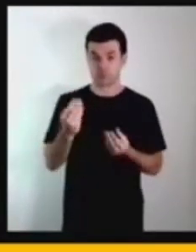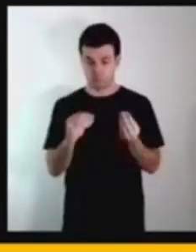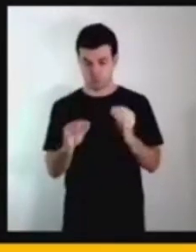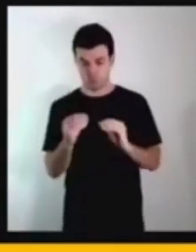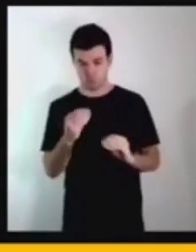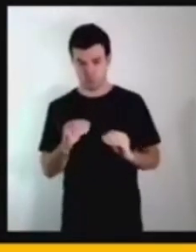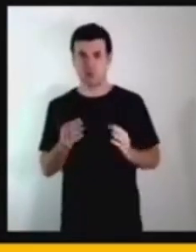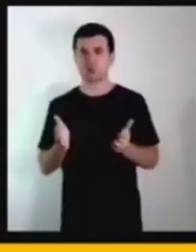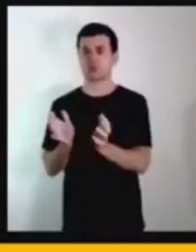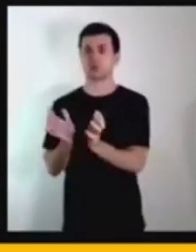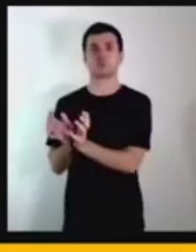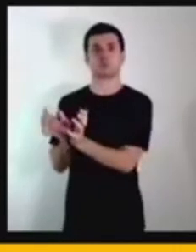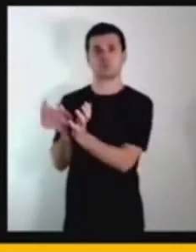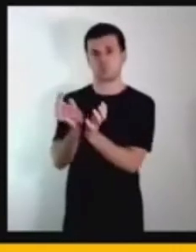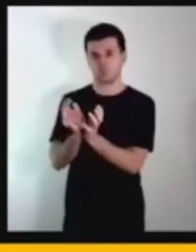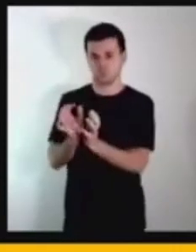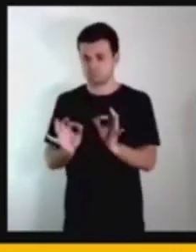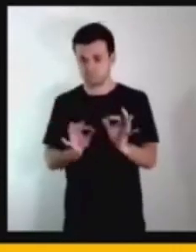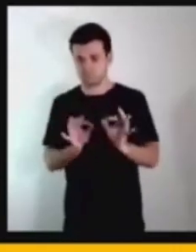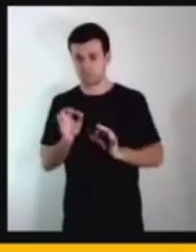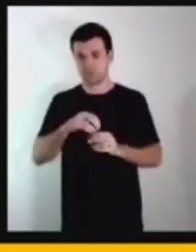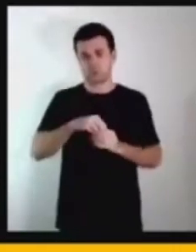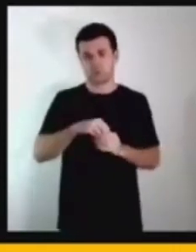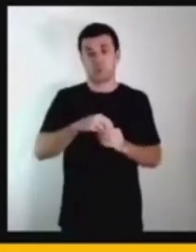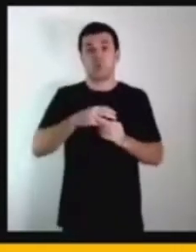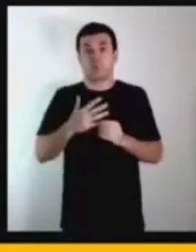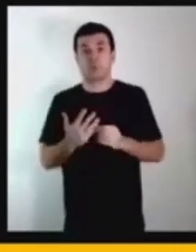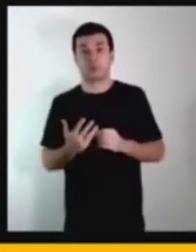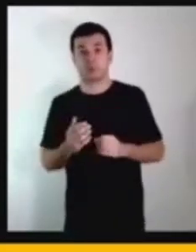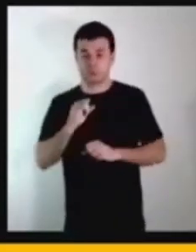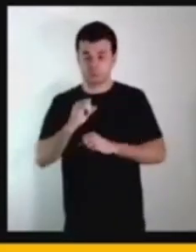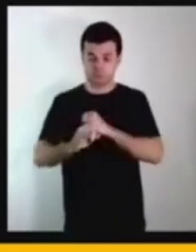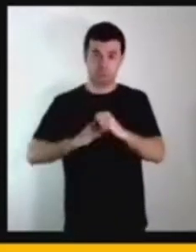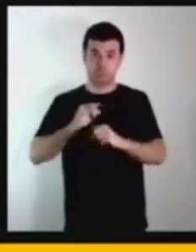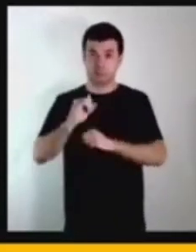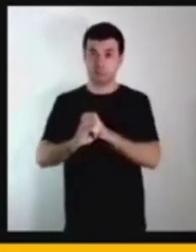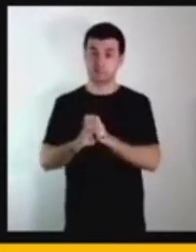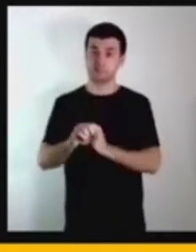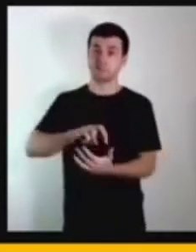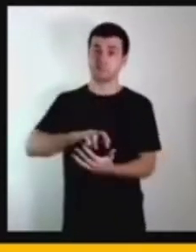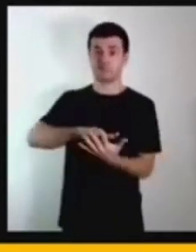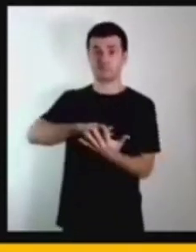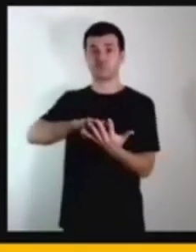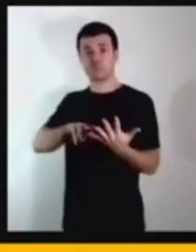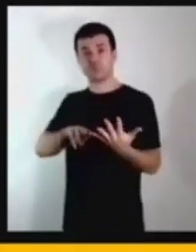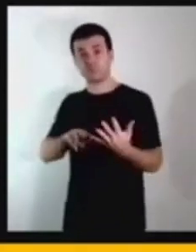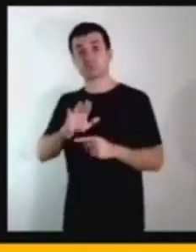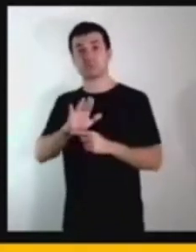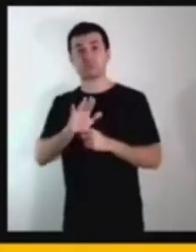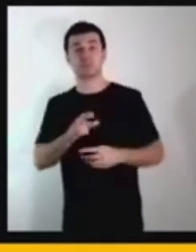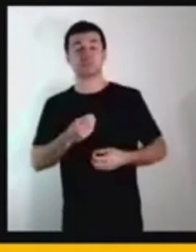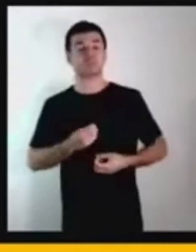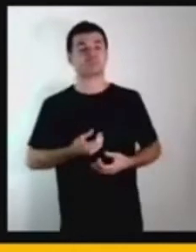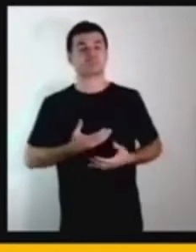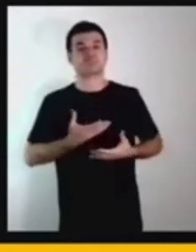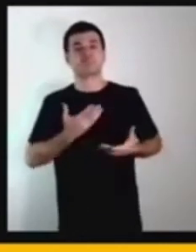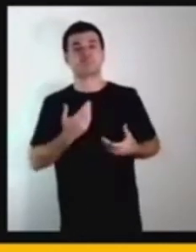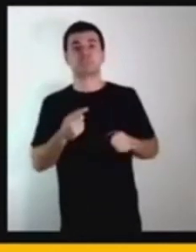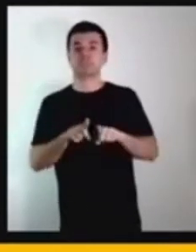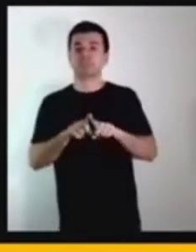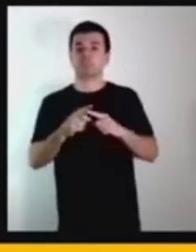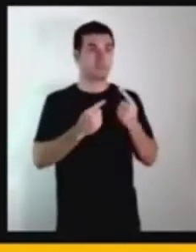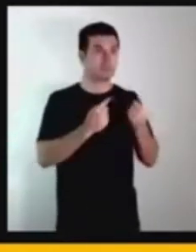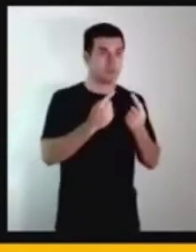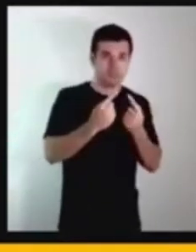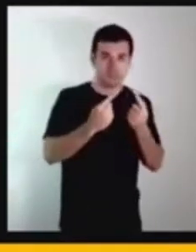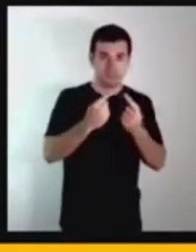produz conteúdo para a internet, bem diverso, para analisar, inspirar e dialogar com pessoas que hoje em dia